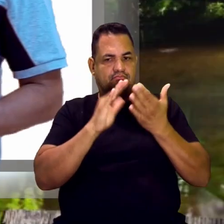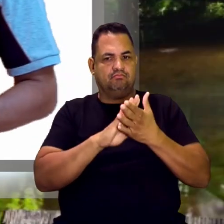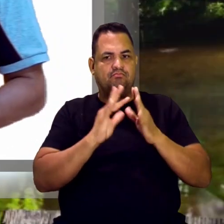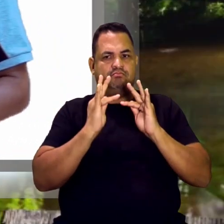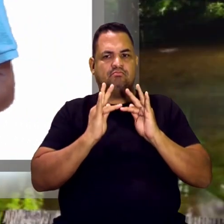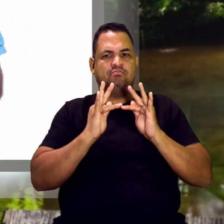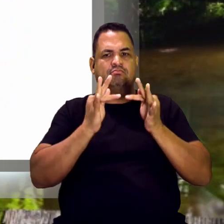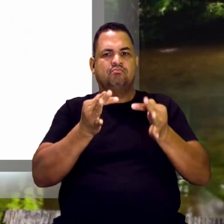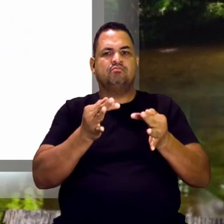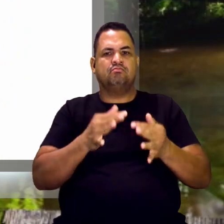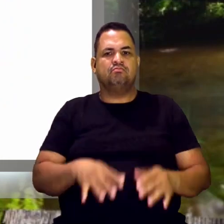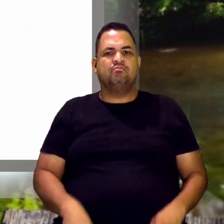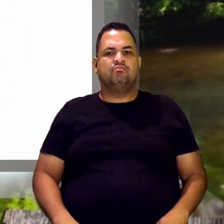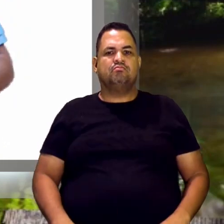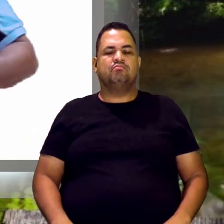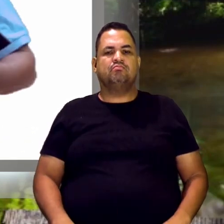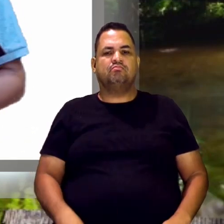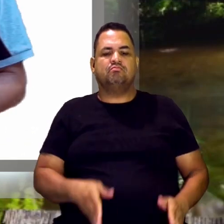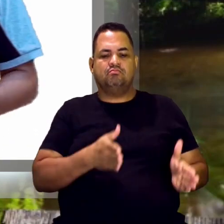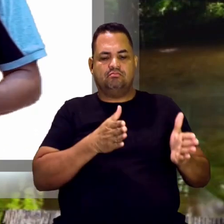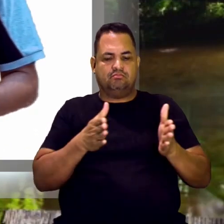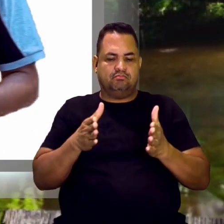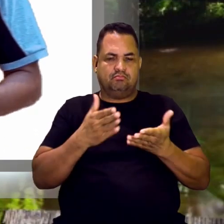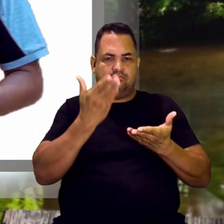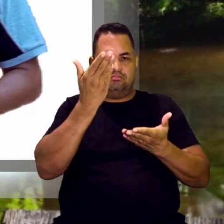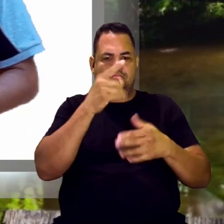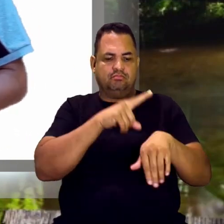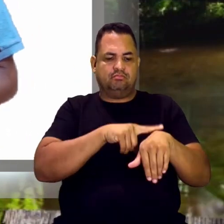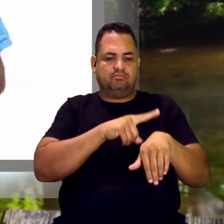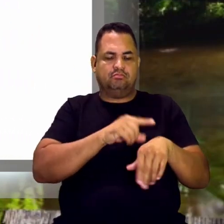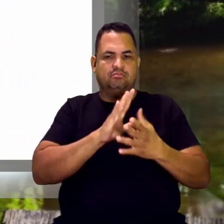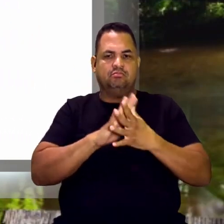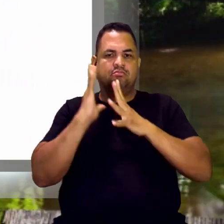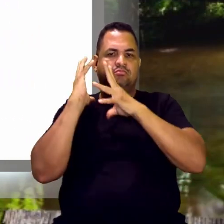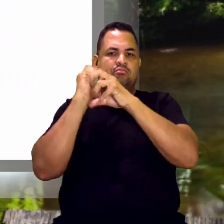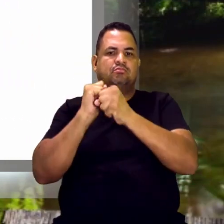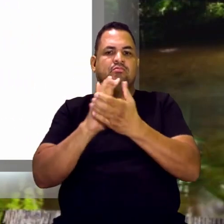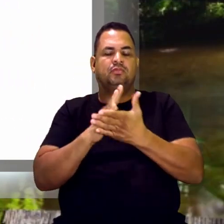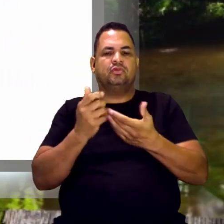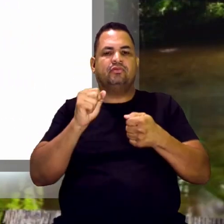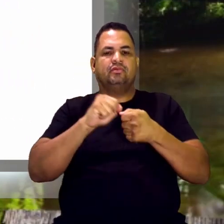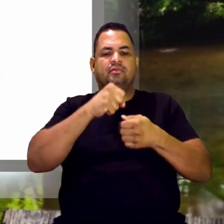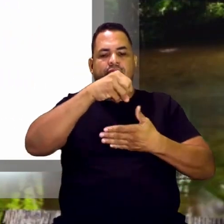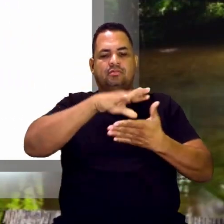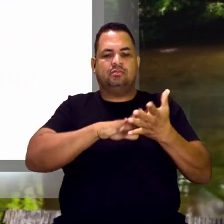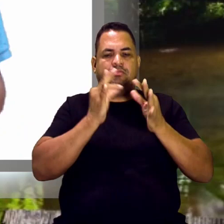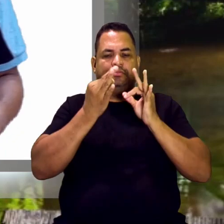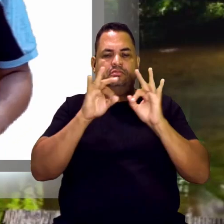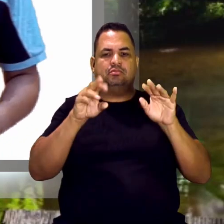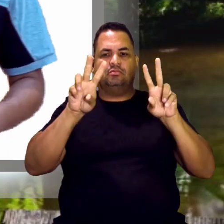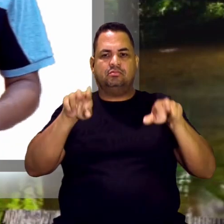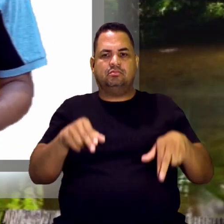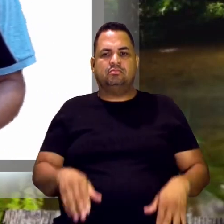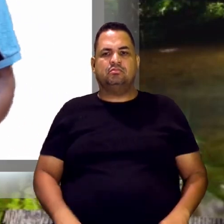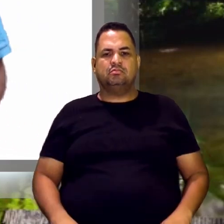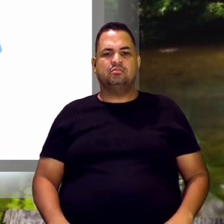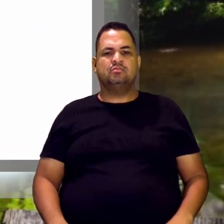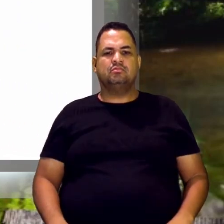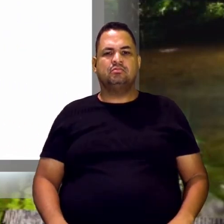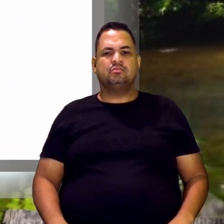gente finalizar esse período aqui da revisão. Agora a gente vai para a nossa atividade e você vai ver como é simples esse assunto. Vamos